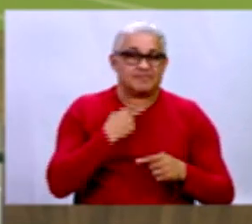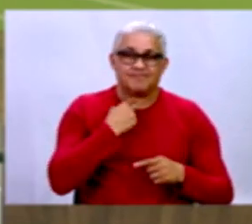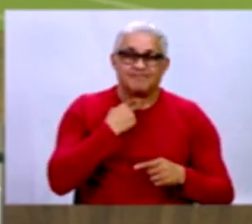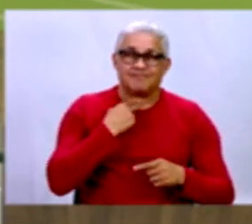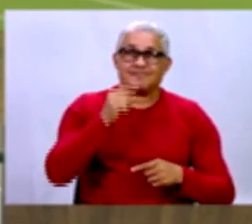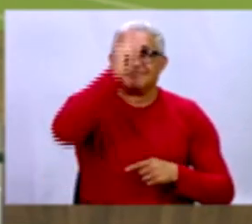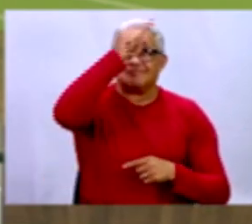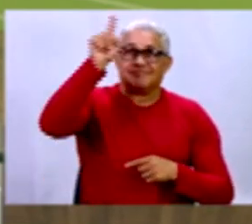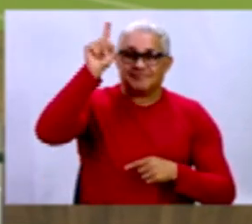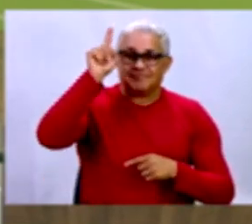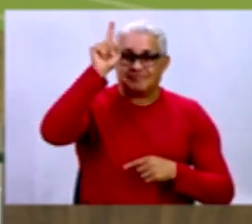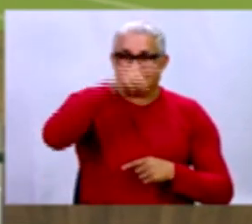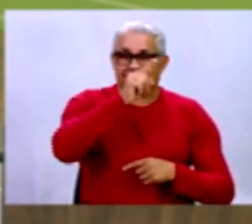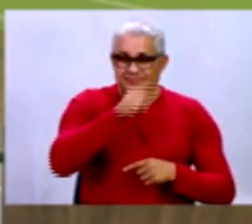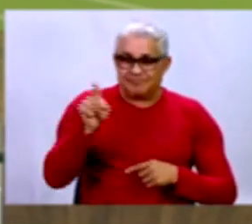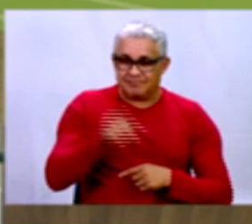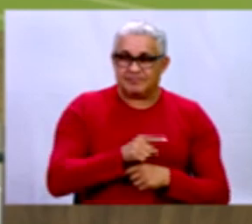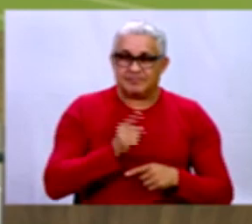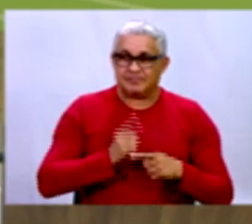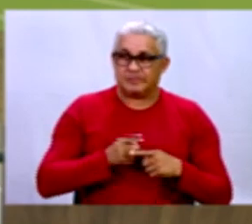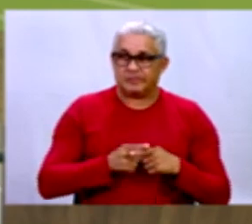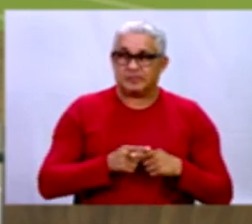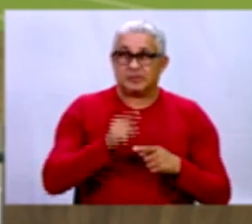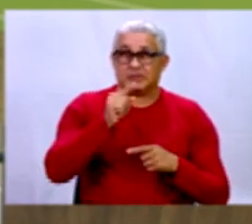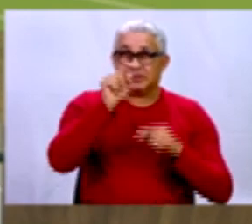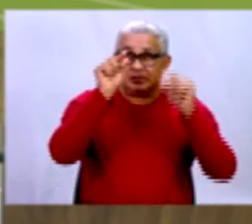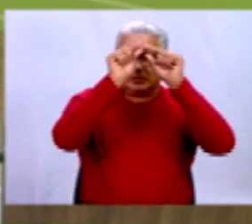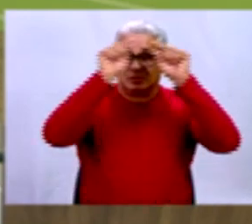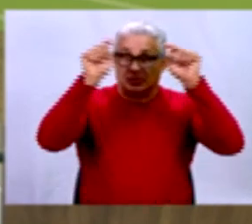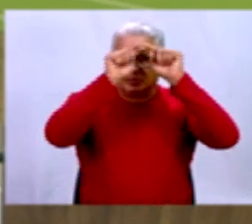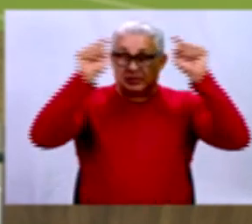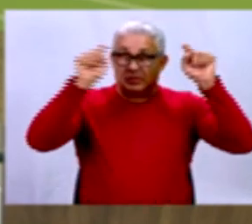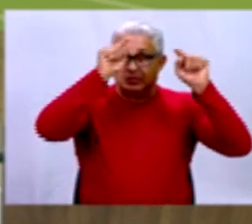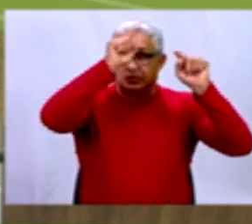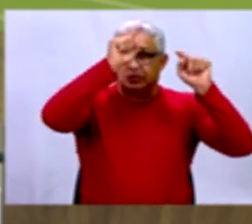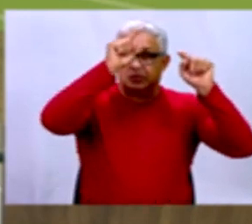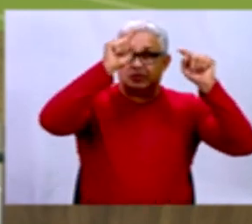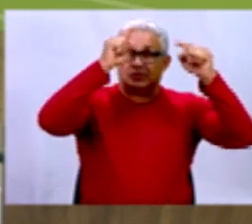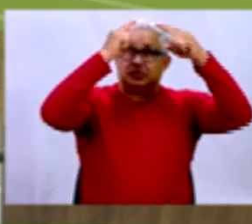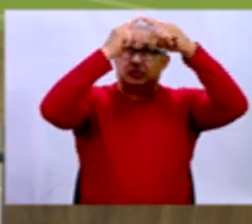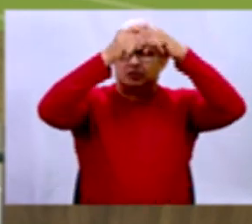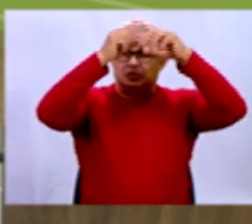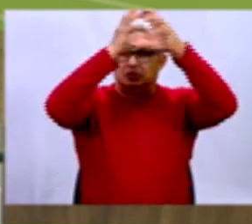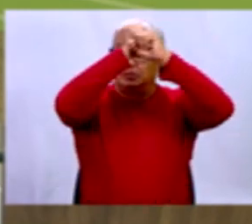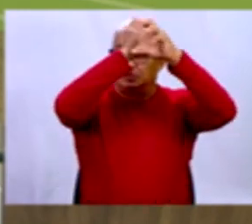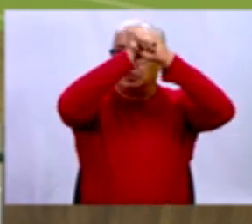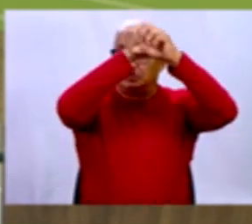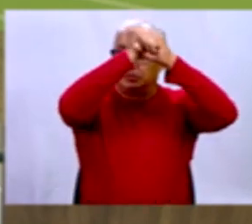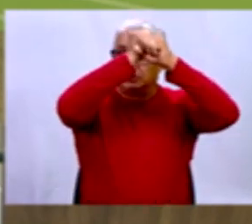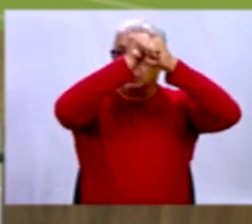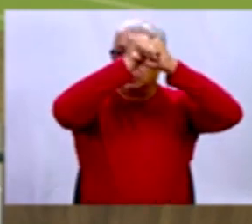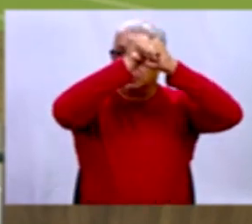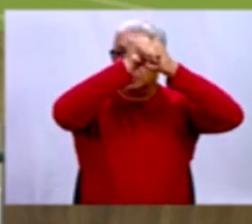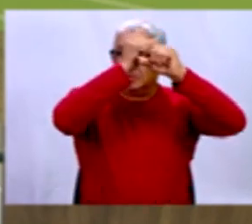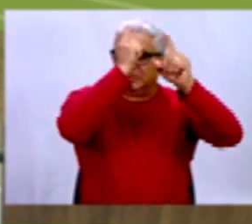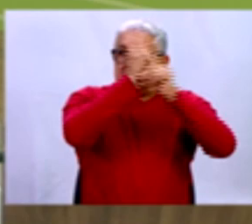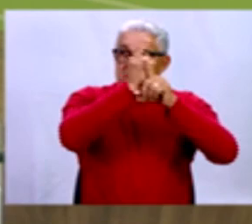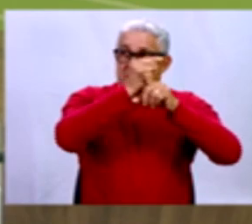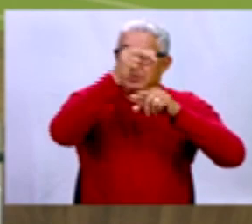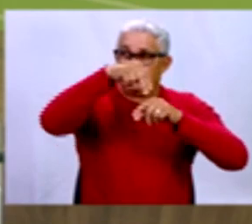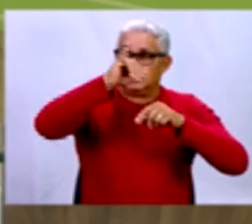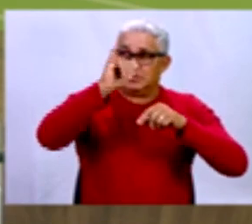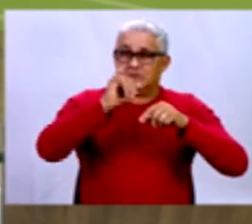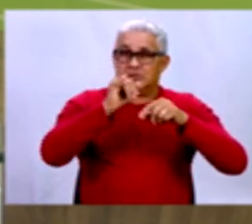pode cortar em nenhuma das situações? Porque em cima, aquela multiplicação, o valor do ANI que você encontra, ele está